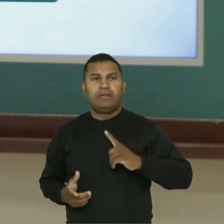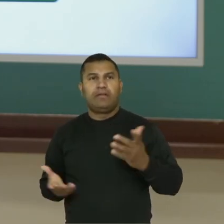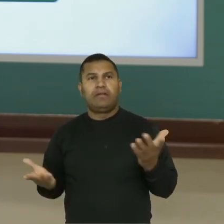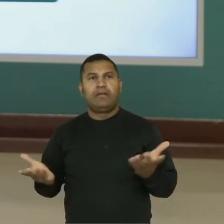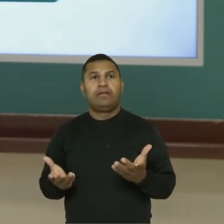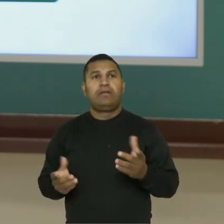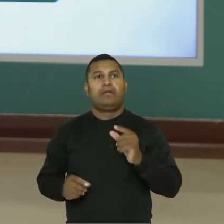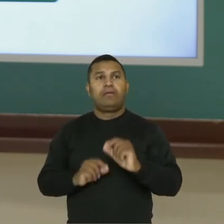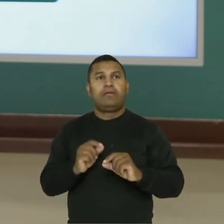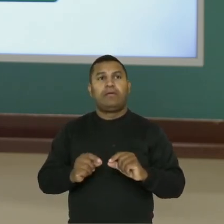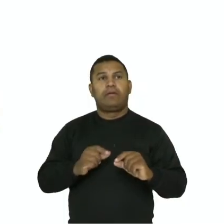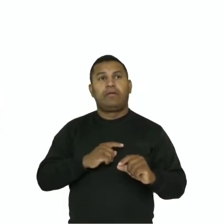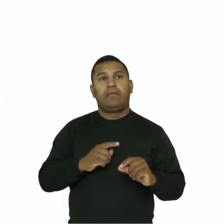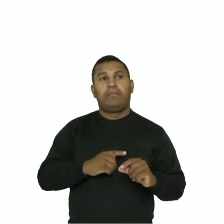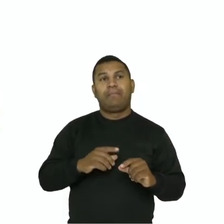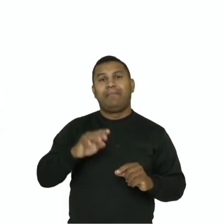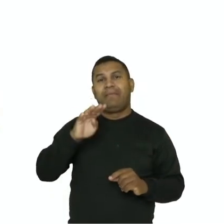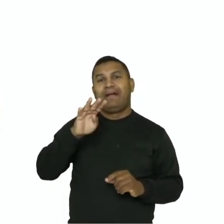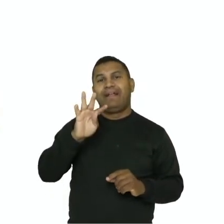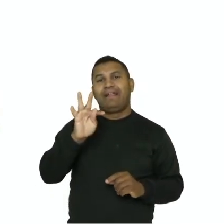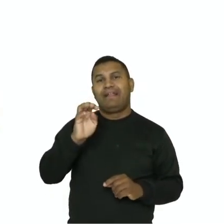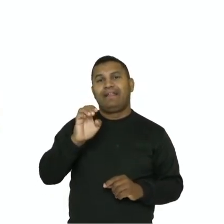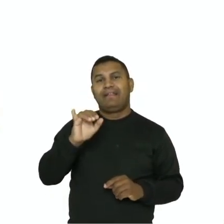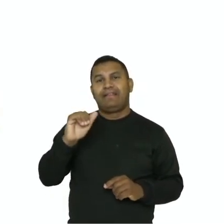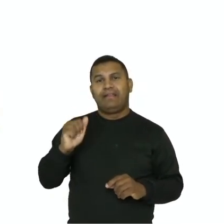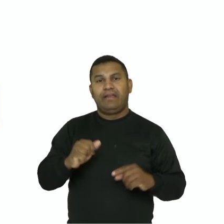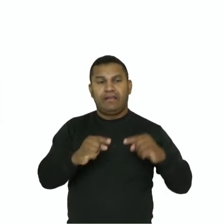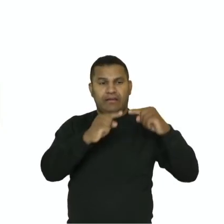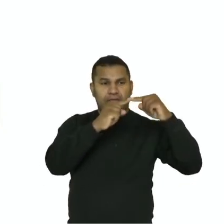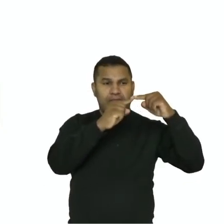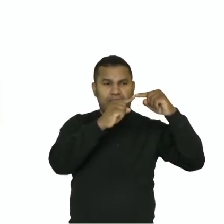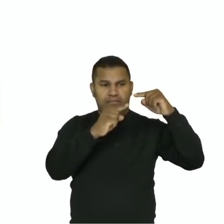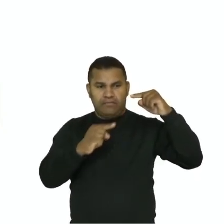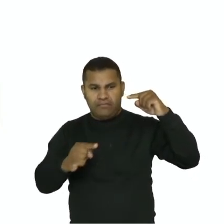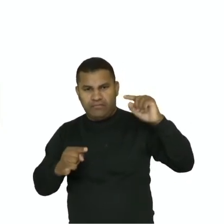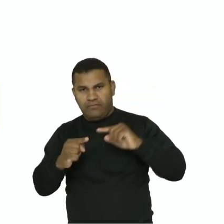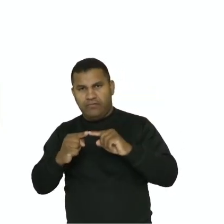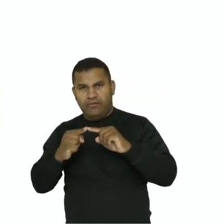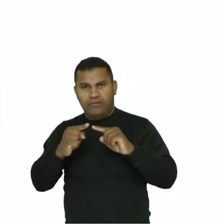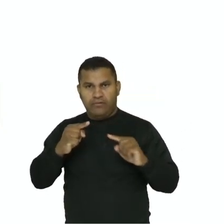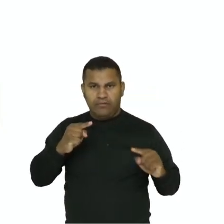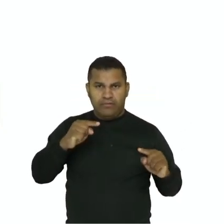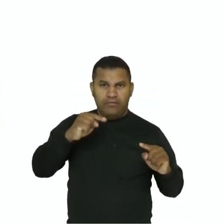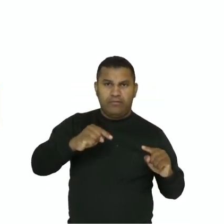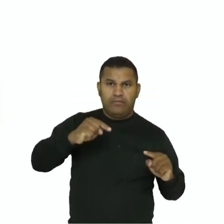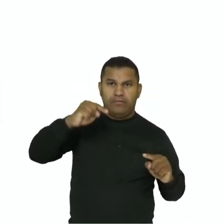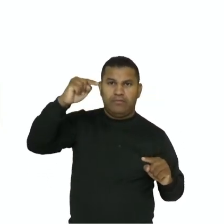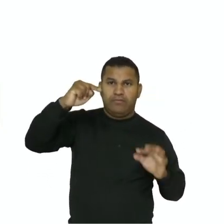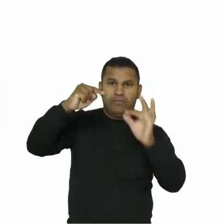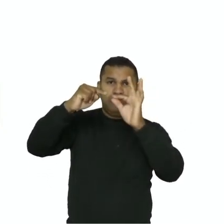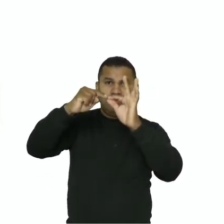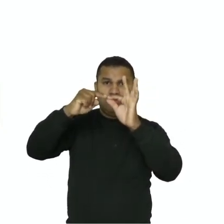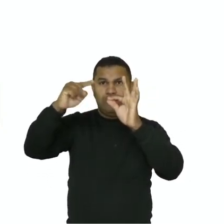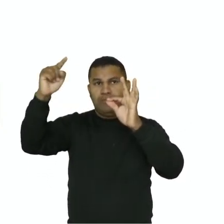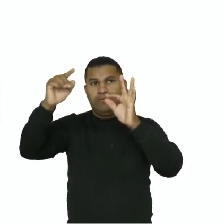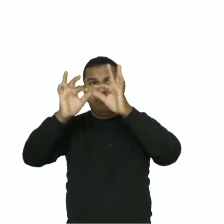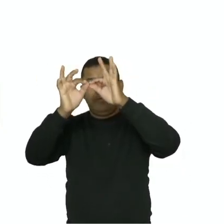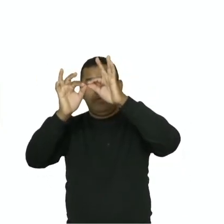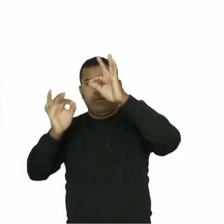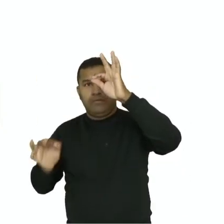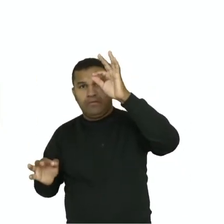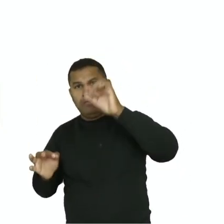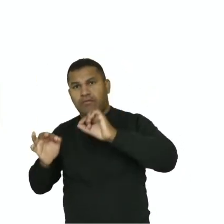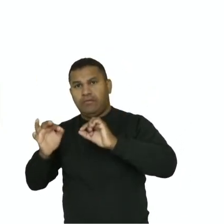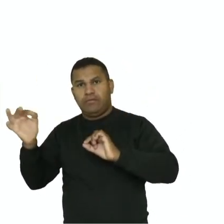tá? Onde um mesmo organismo se alimenta de mais de uma fonte de alimento e não apenas de uma, como uma cadeia